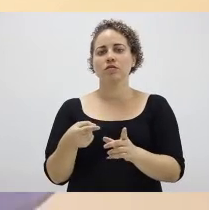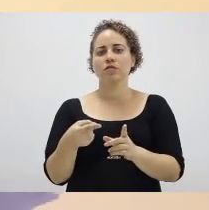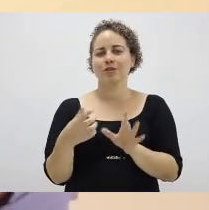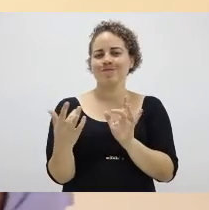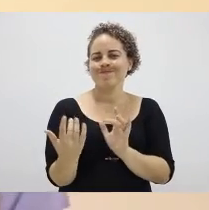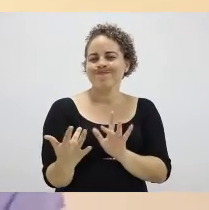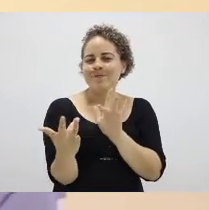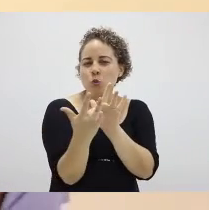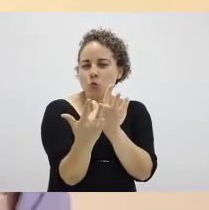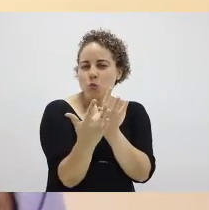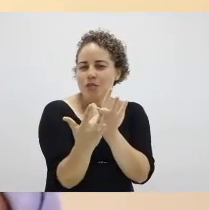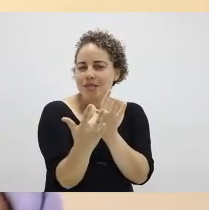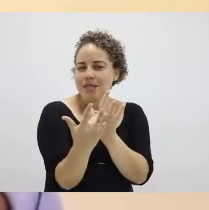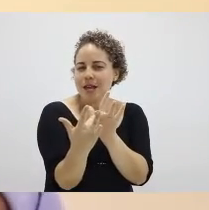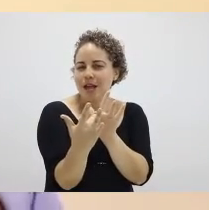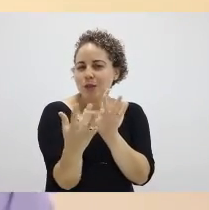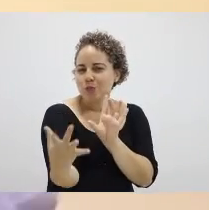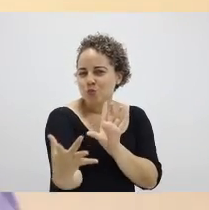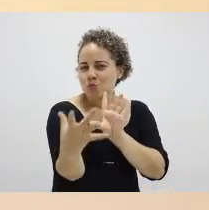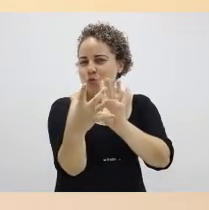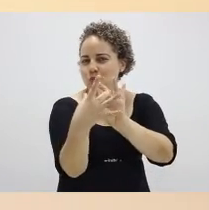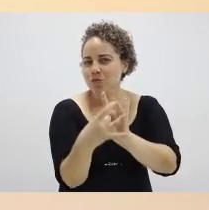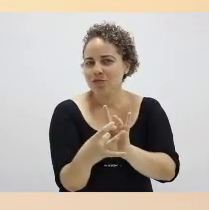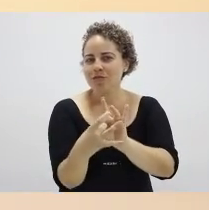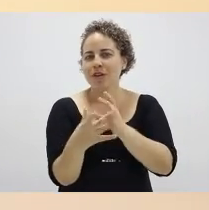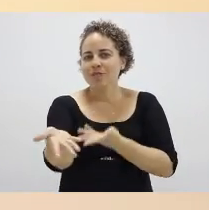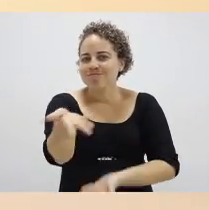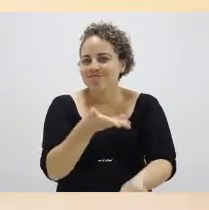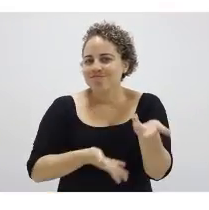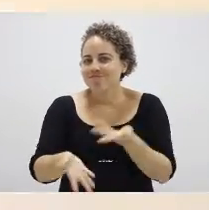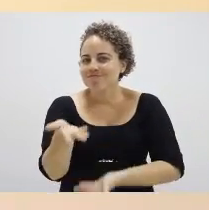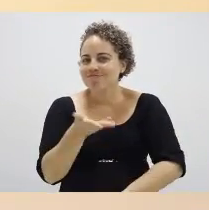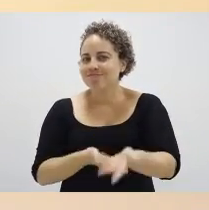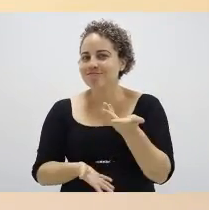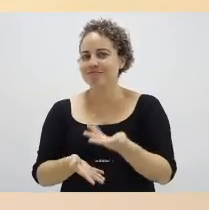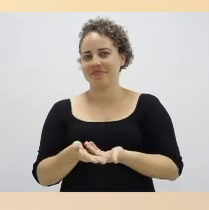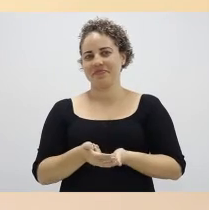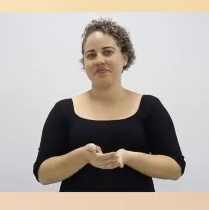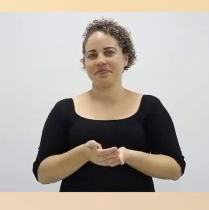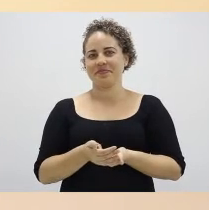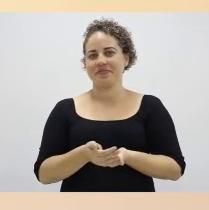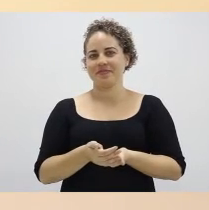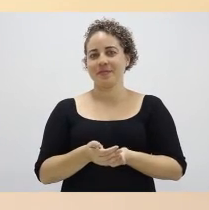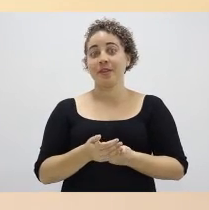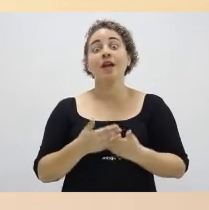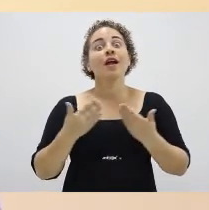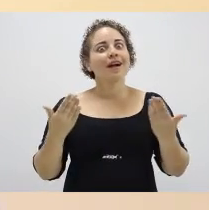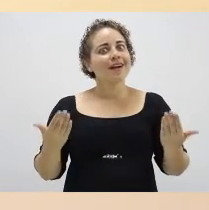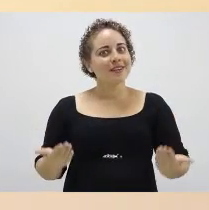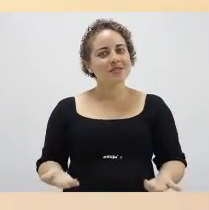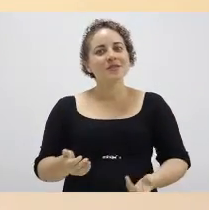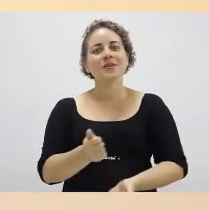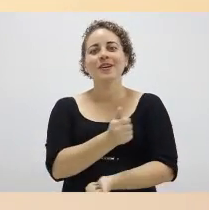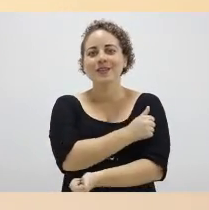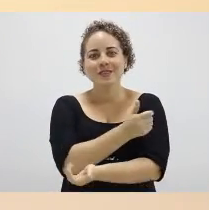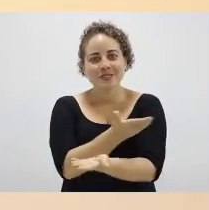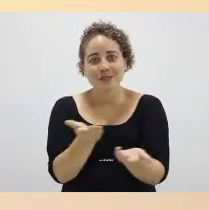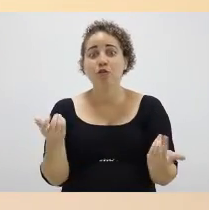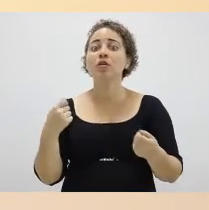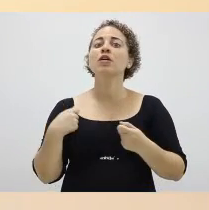estreitar, de fortalecer o relacionamento com os clientes. Caro aluno, espero que vocês tenham